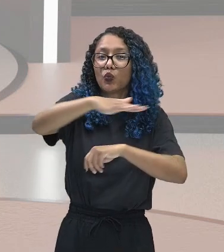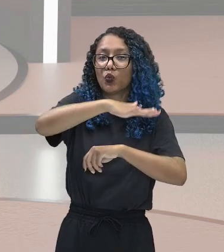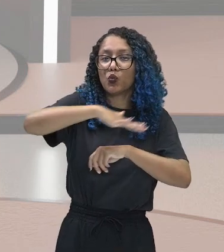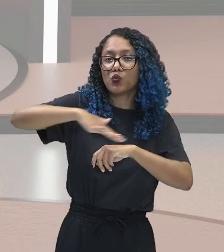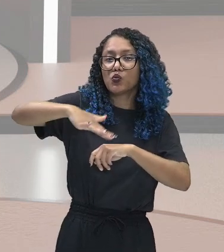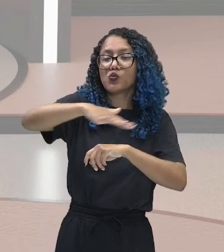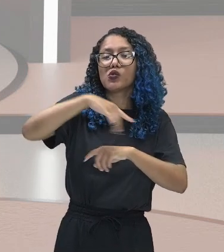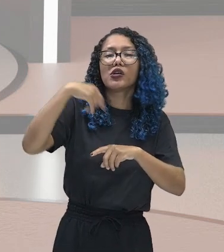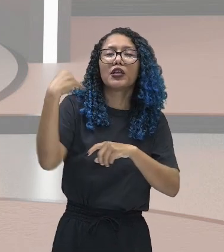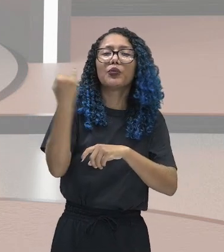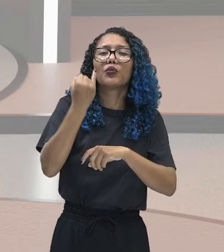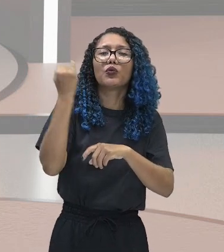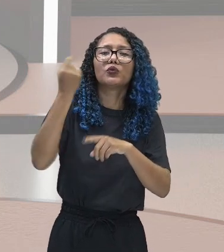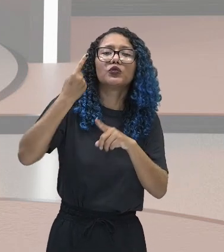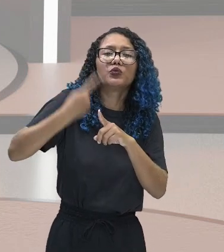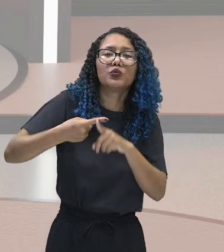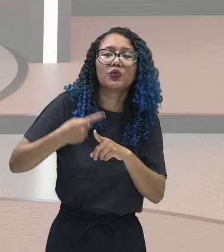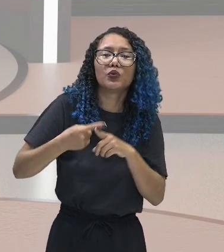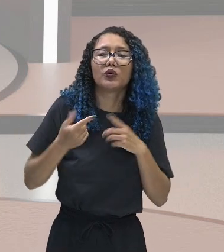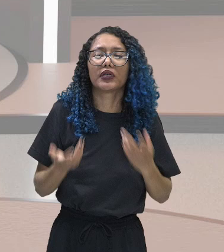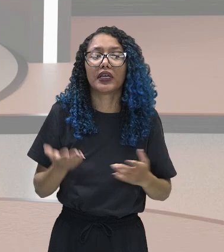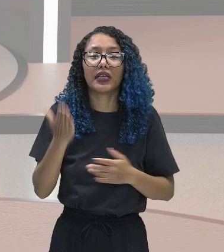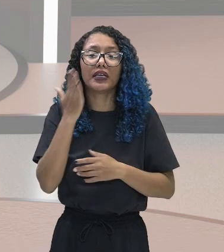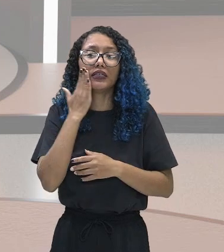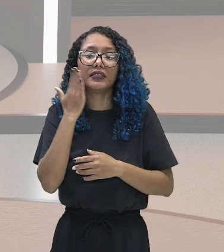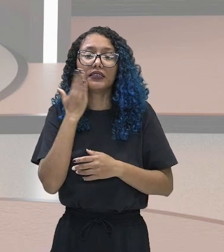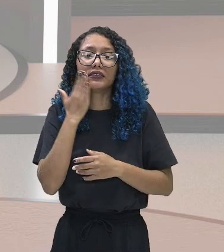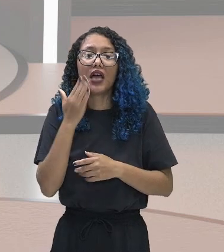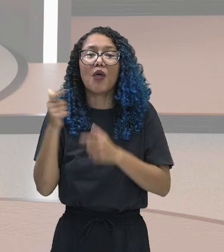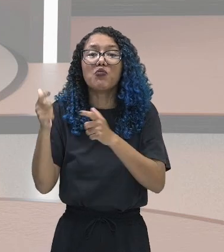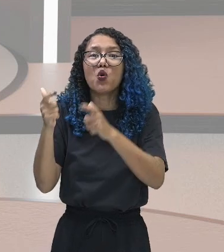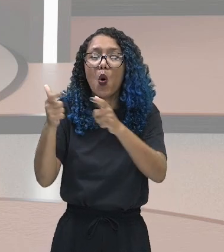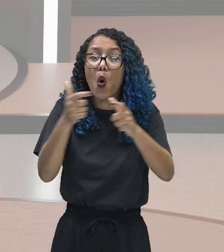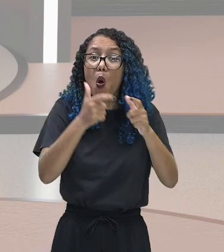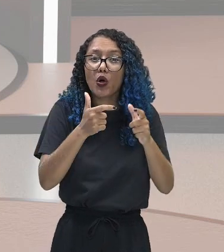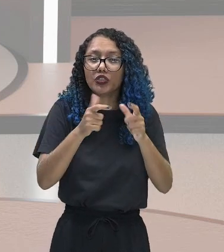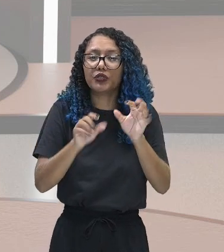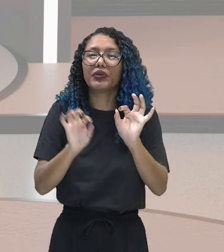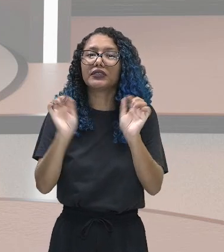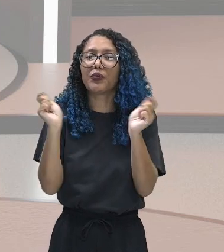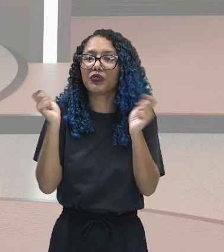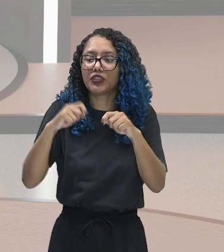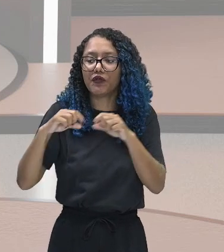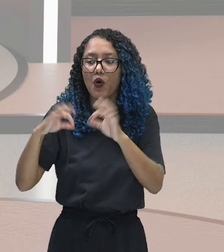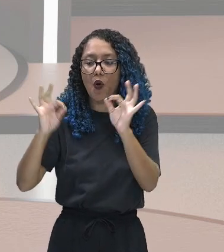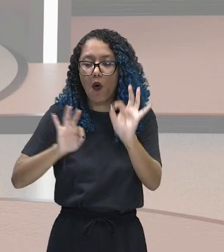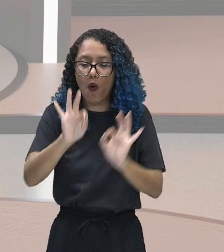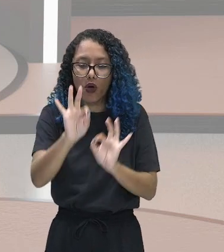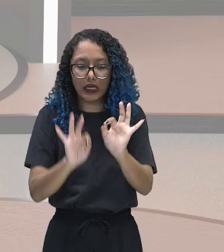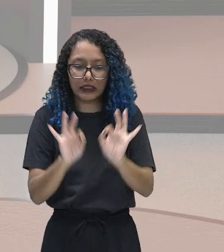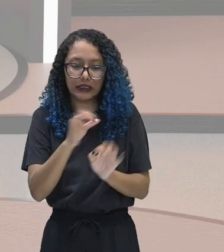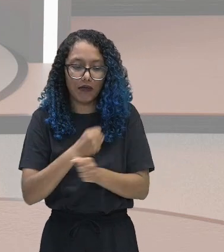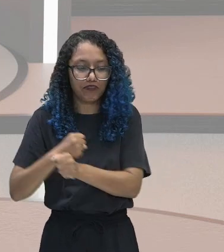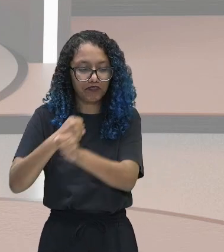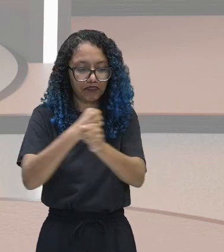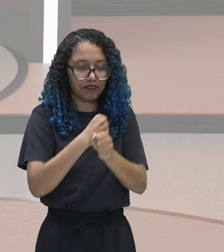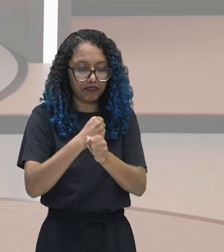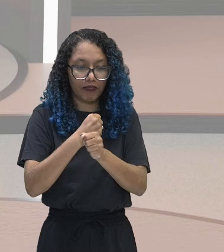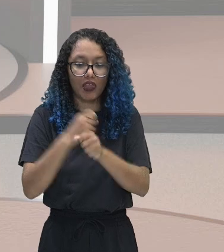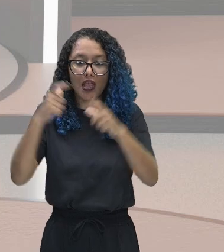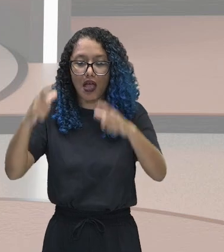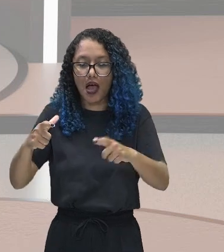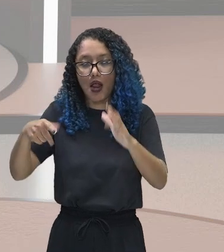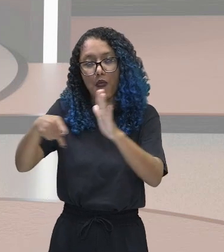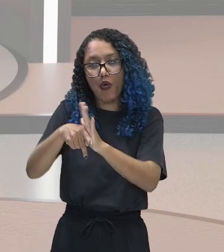Porque eles vão saber como se localizar para poder fazer o quê? A defesa, então, do seu território, tá bom?